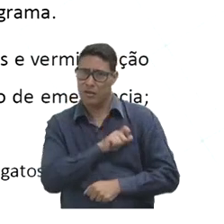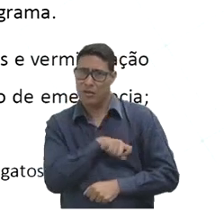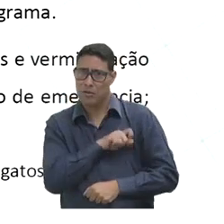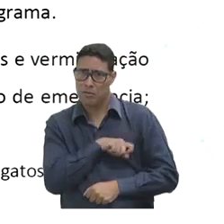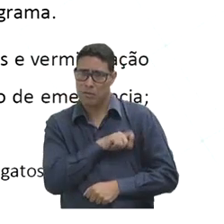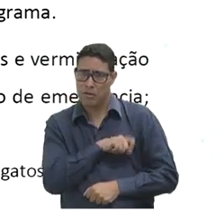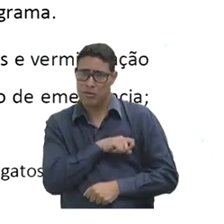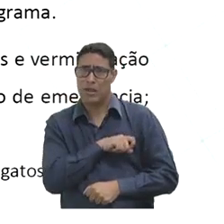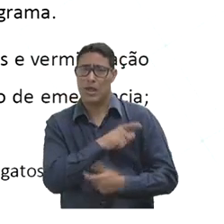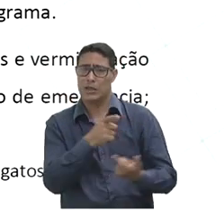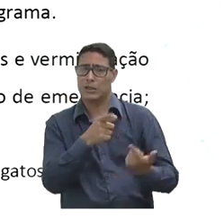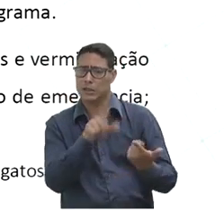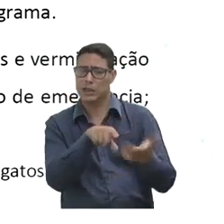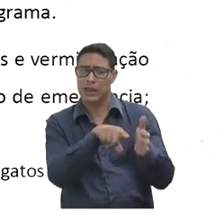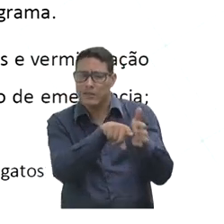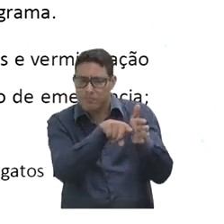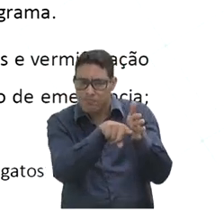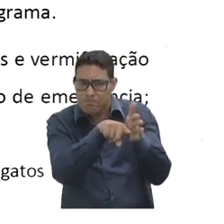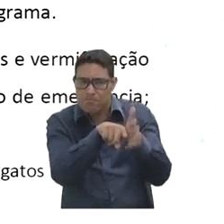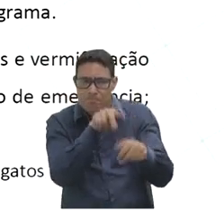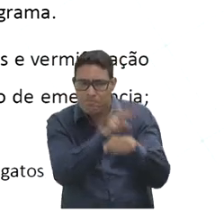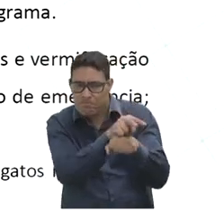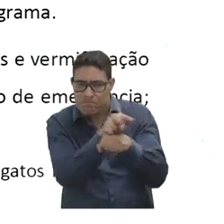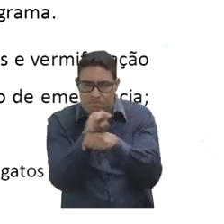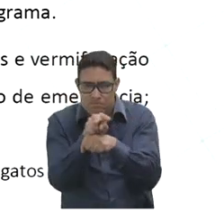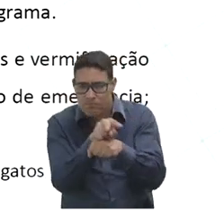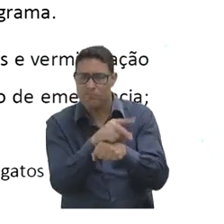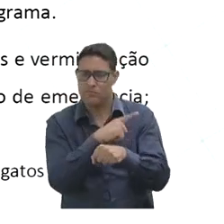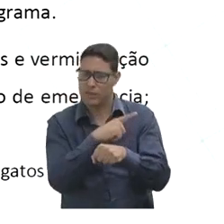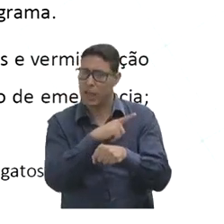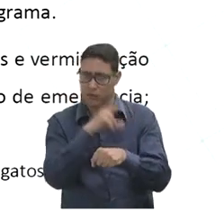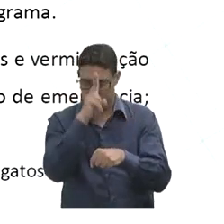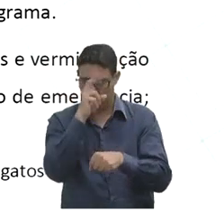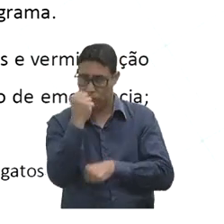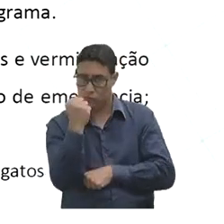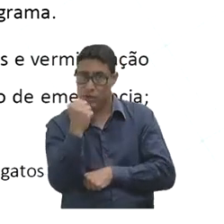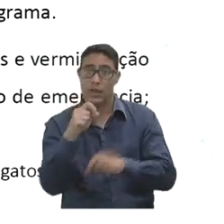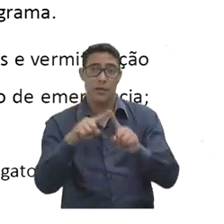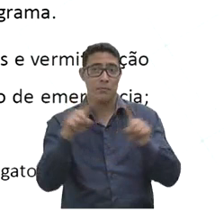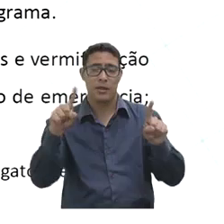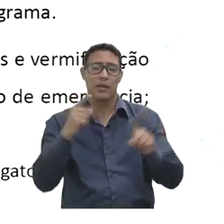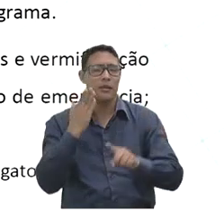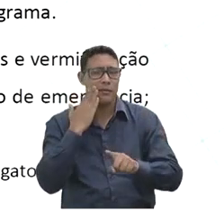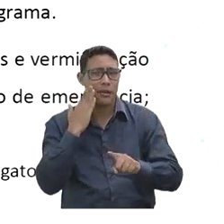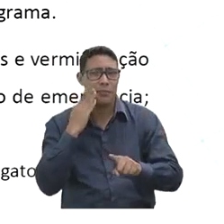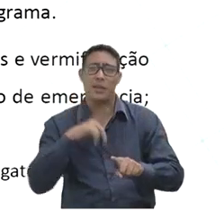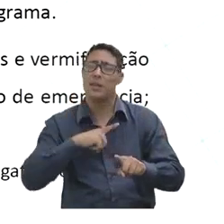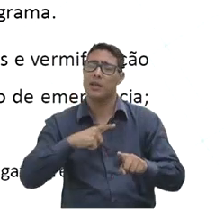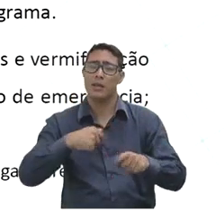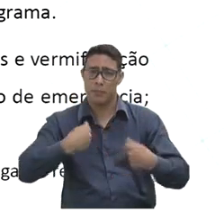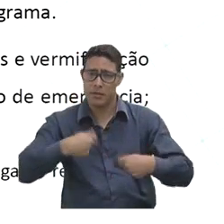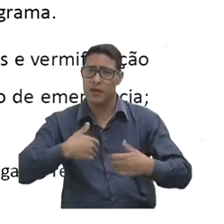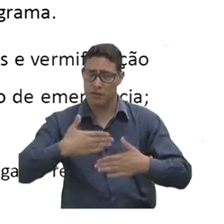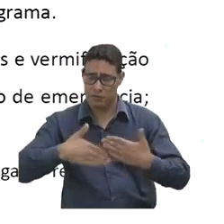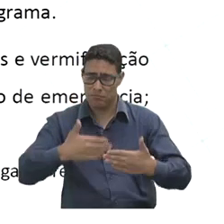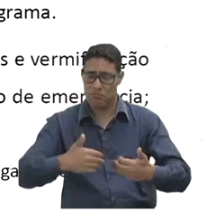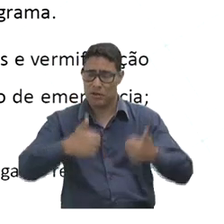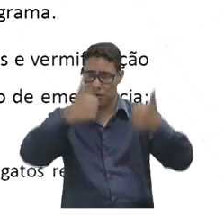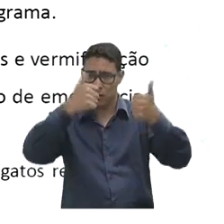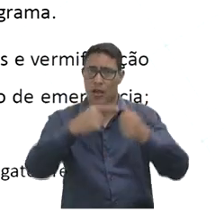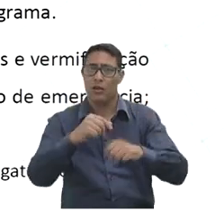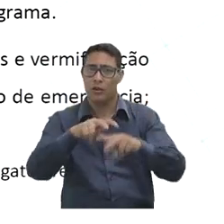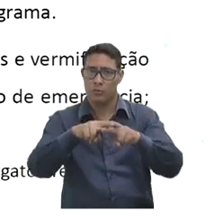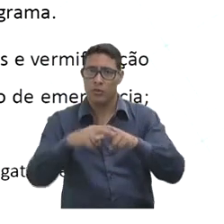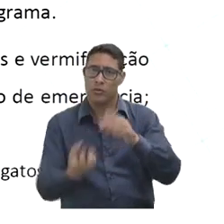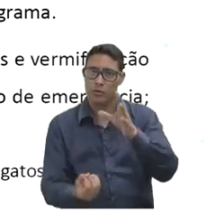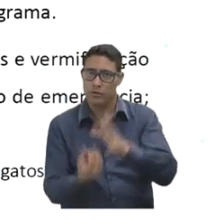forte trabalho de fiscalização na linha de maus tratos mas a gente entendia que a política precisava ser mais Ampla então nós lançamos um programa